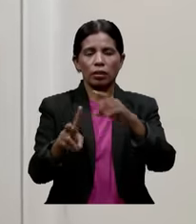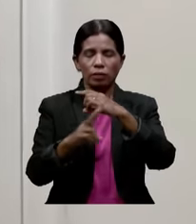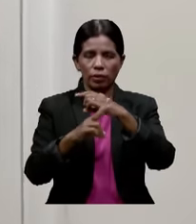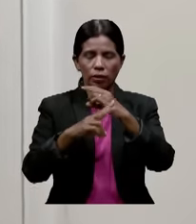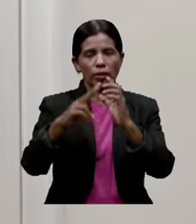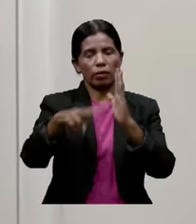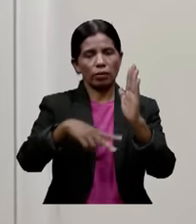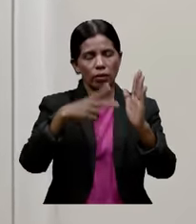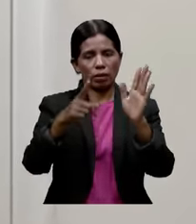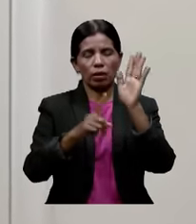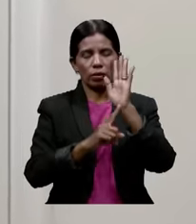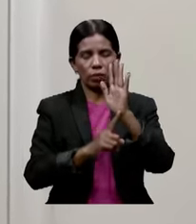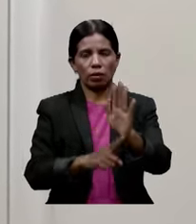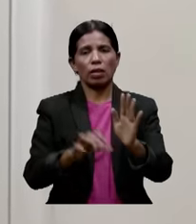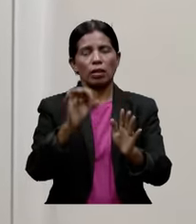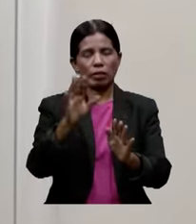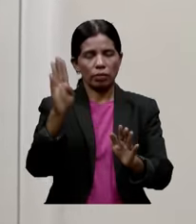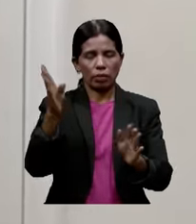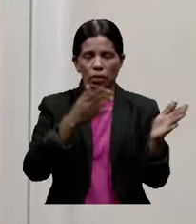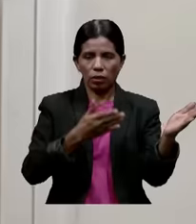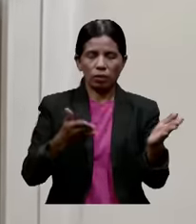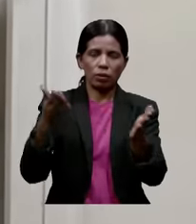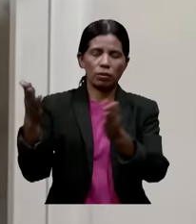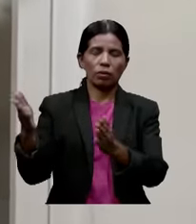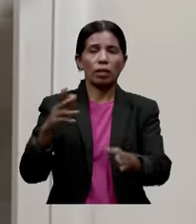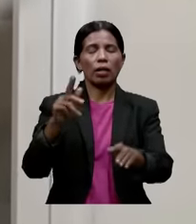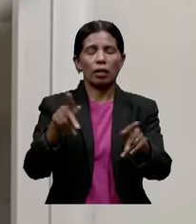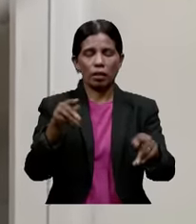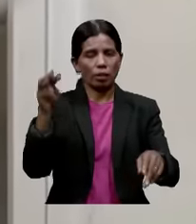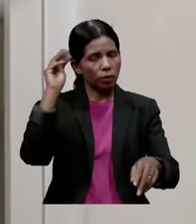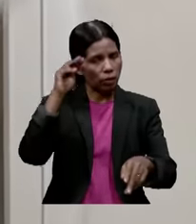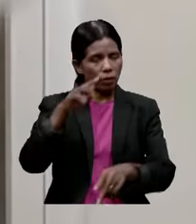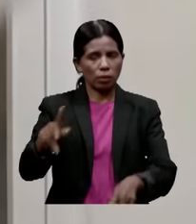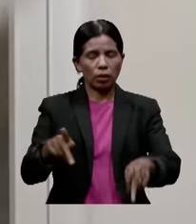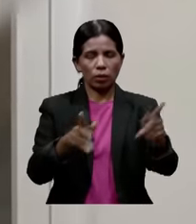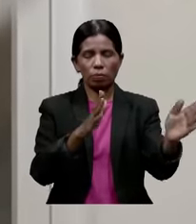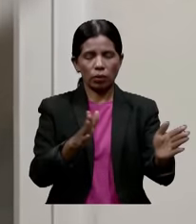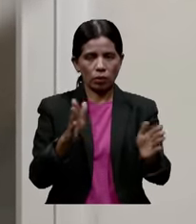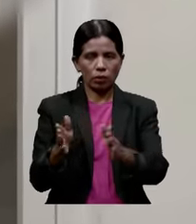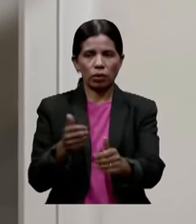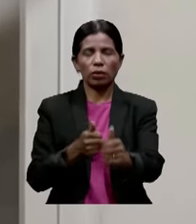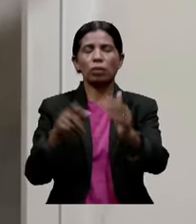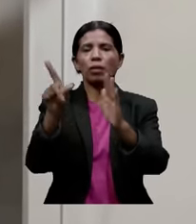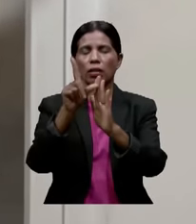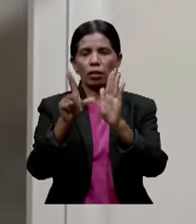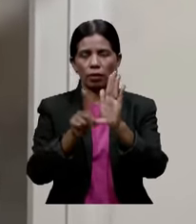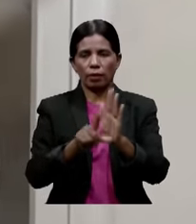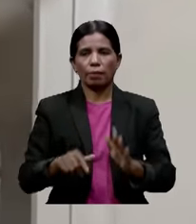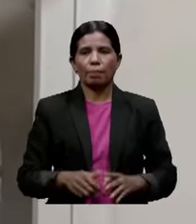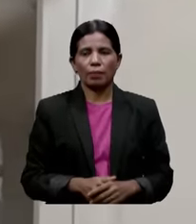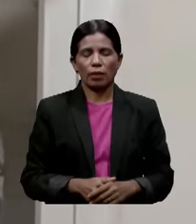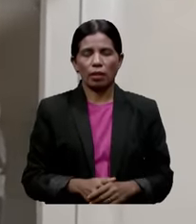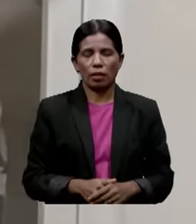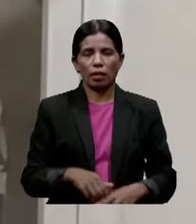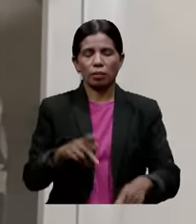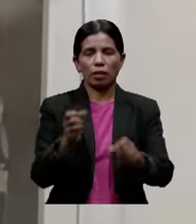ne bespalha iha media social, se lori autor ne ba Ministério Público ho de processa tuir lei. Un autor, e bema que